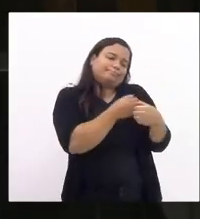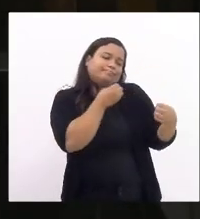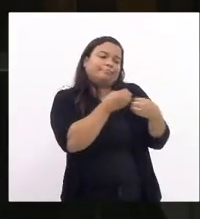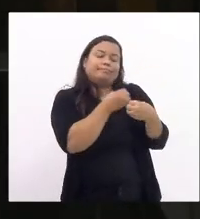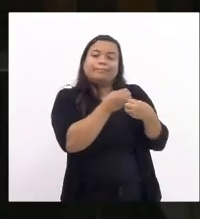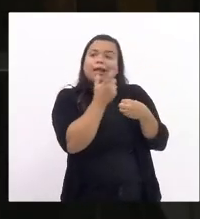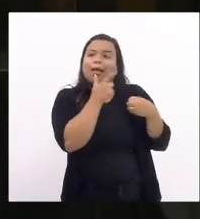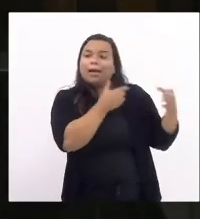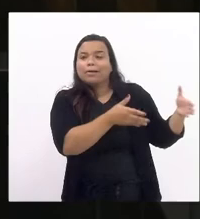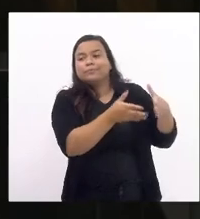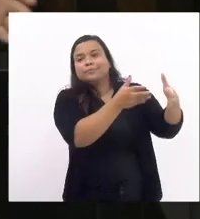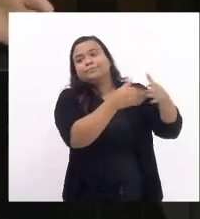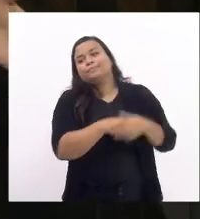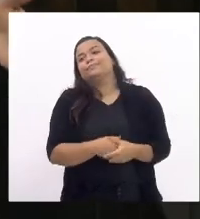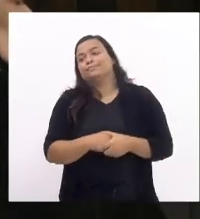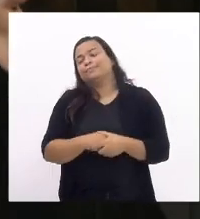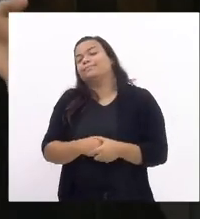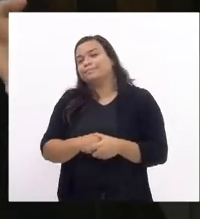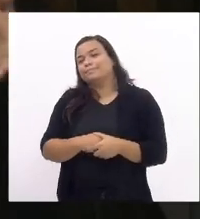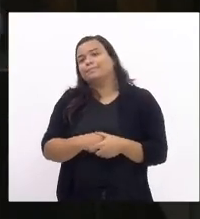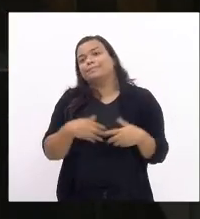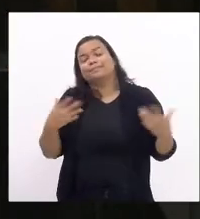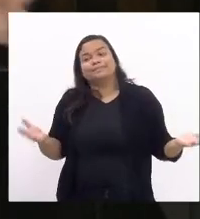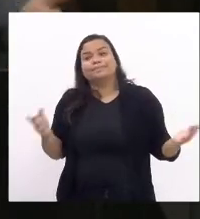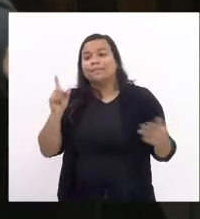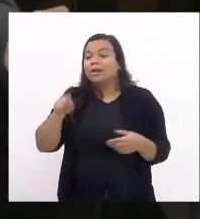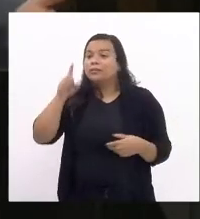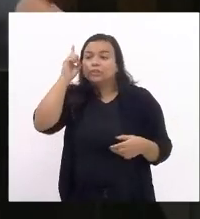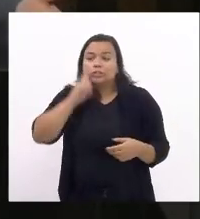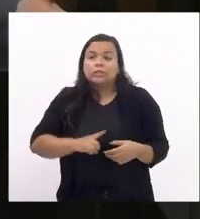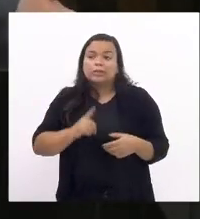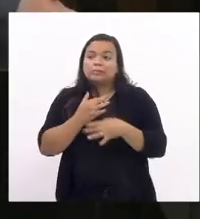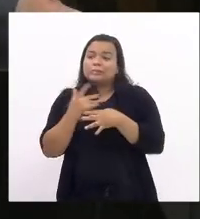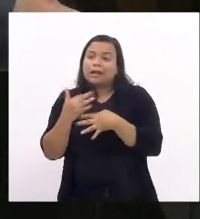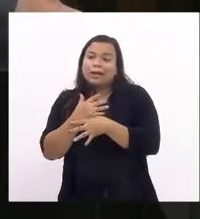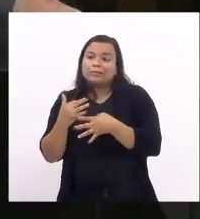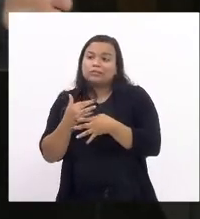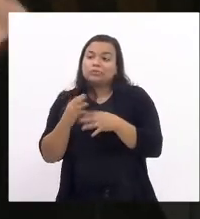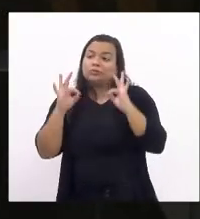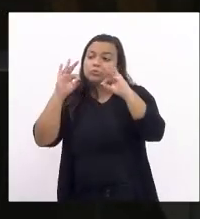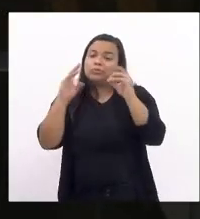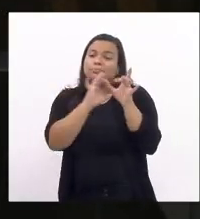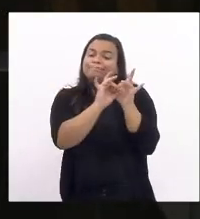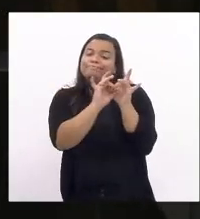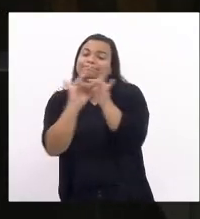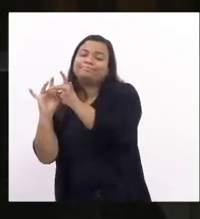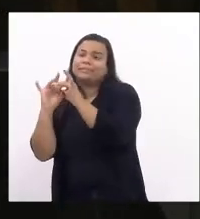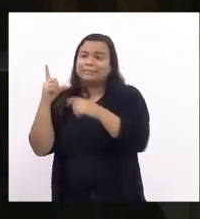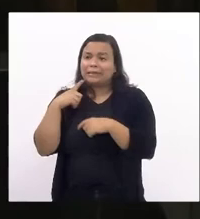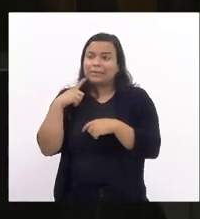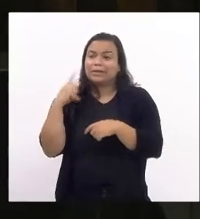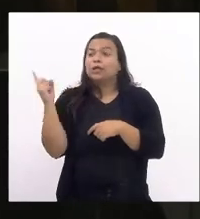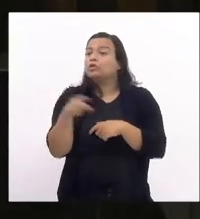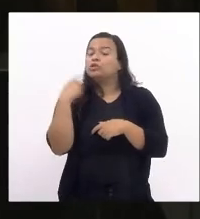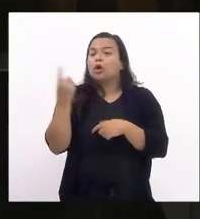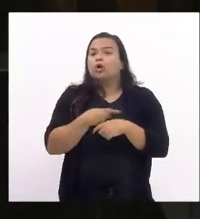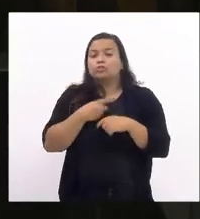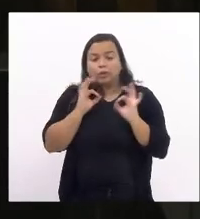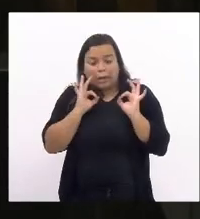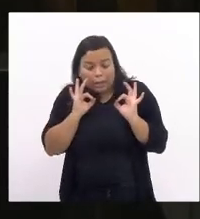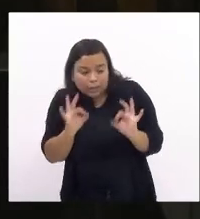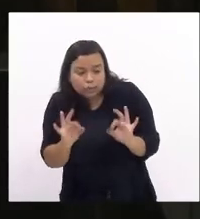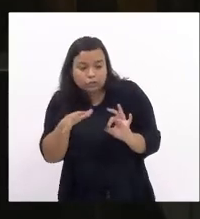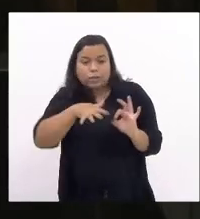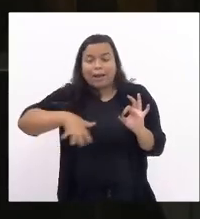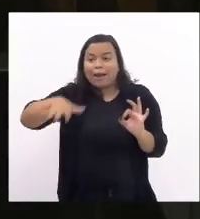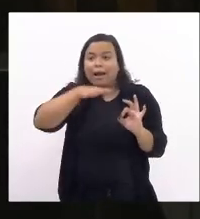sobreviver. Isso é direito à cidade. Uma coisa não está desconectada da outra. Se a gente não garante em áreas planas, em